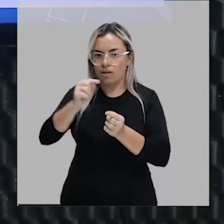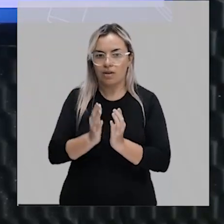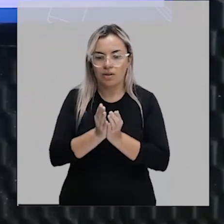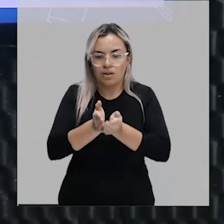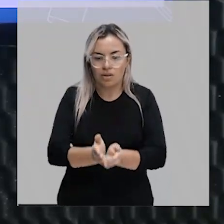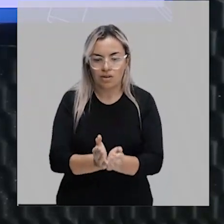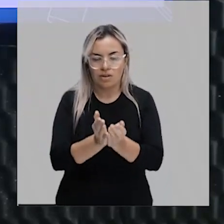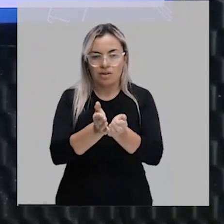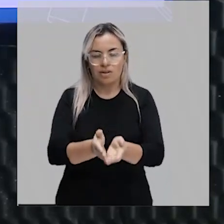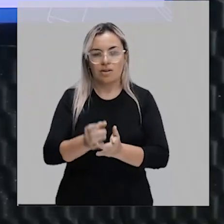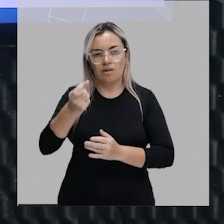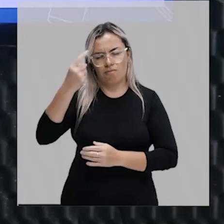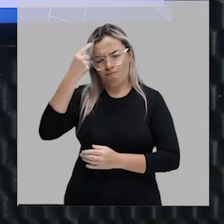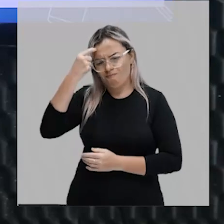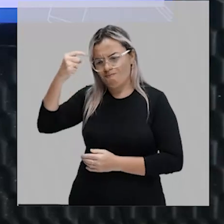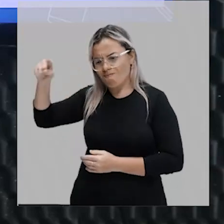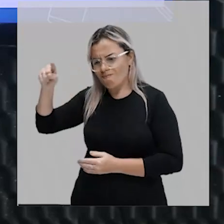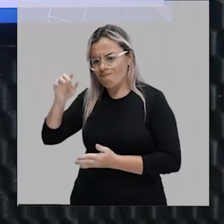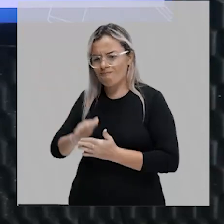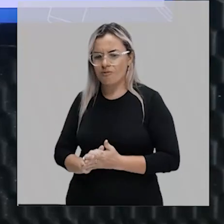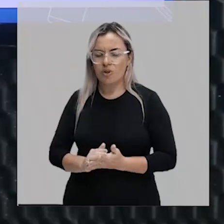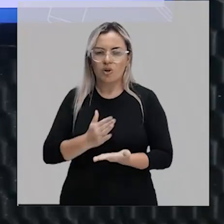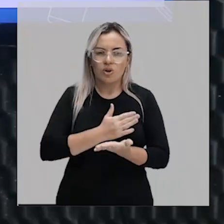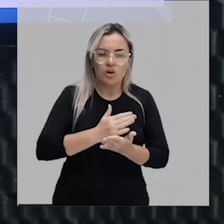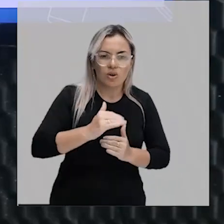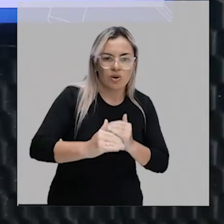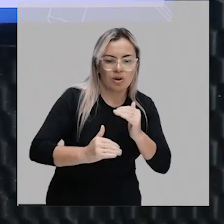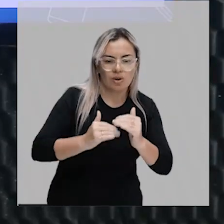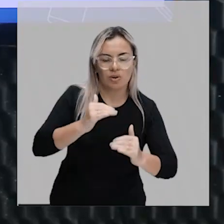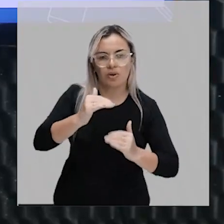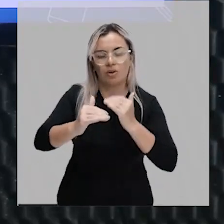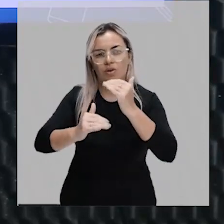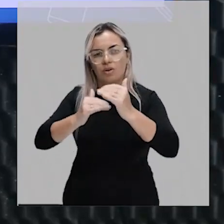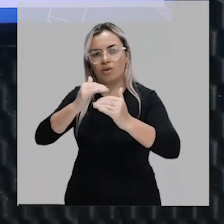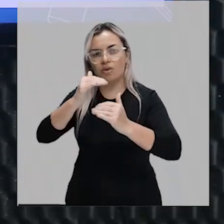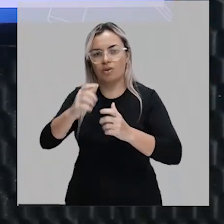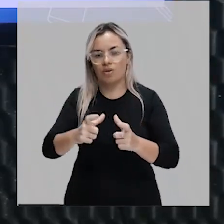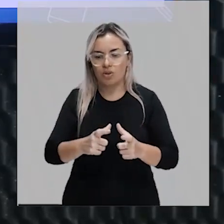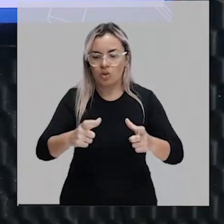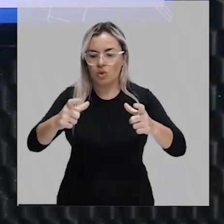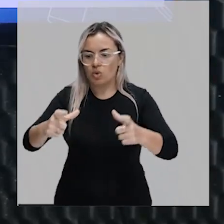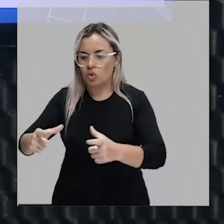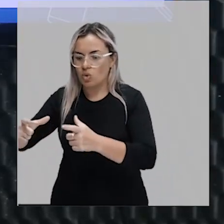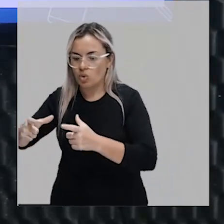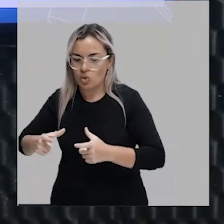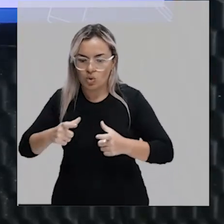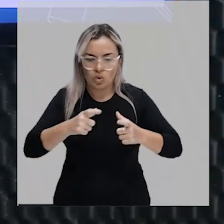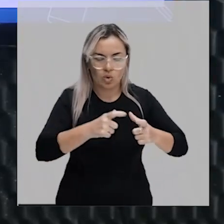essas invenções acabam acelerando o desenvolvimento de núcleos urbanos.